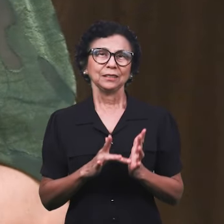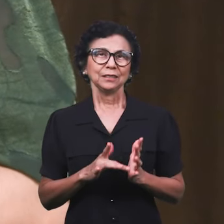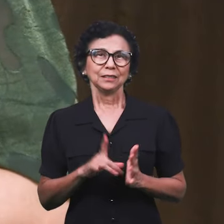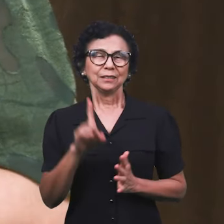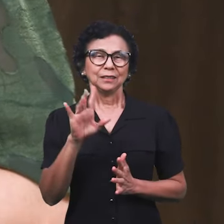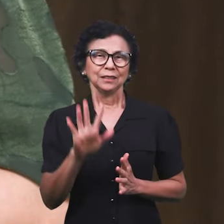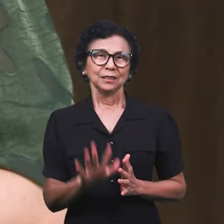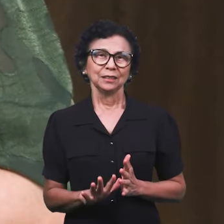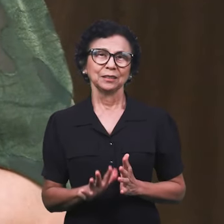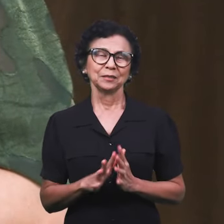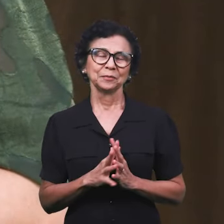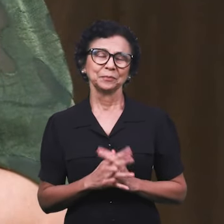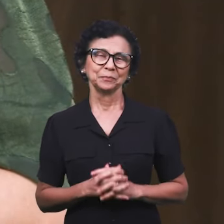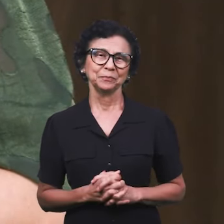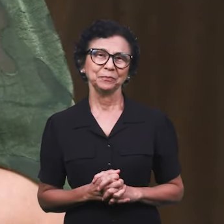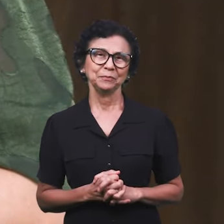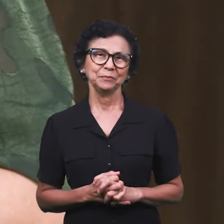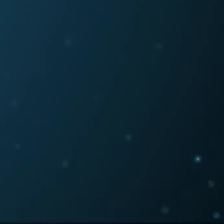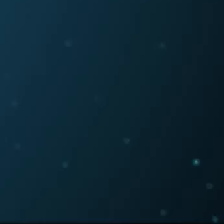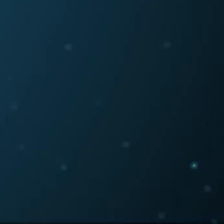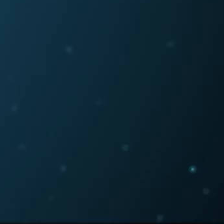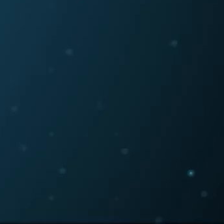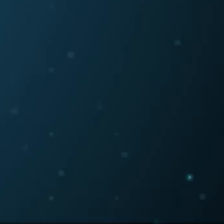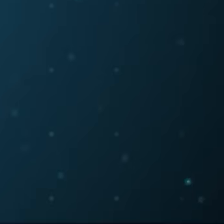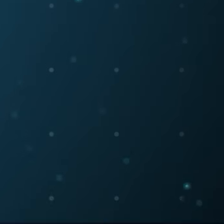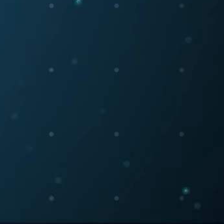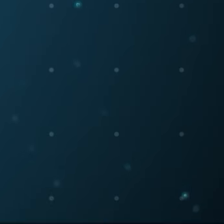e até o próximo Viver com Saúde.